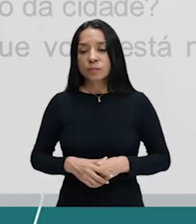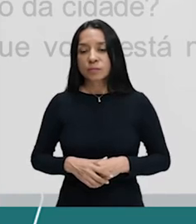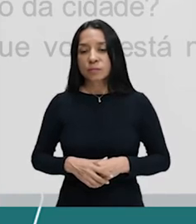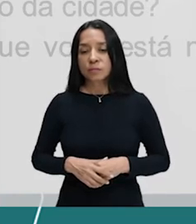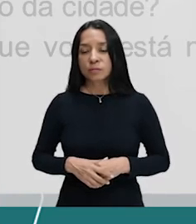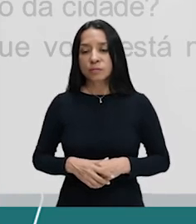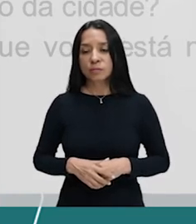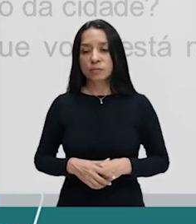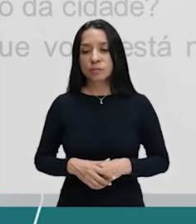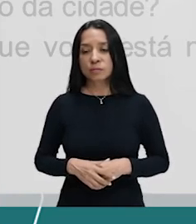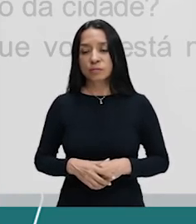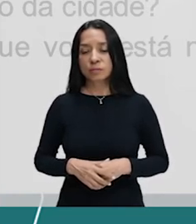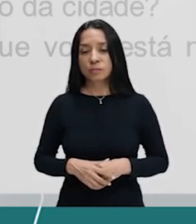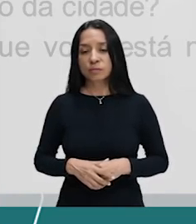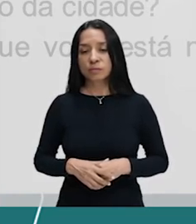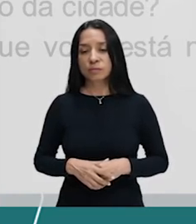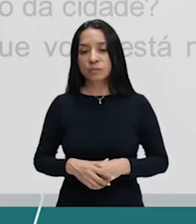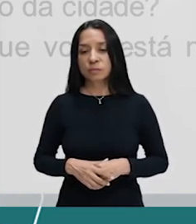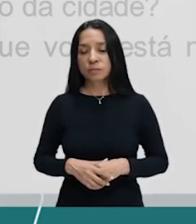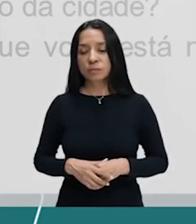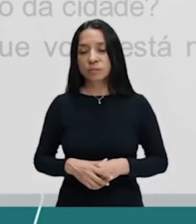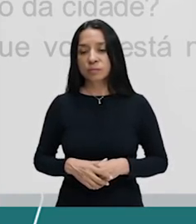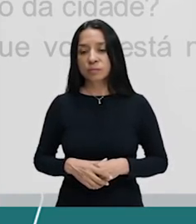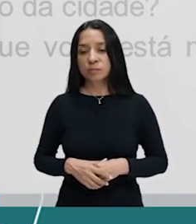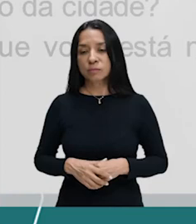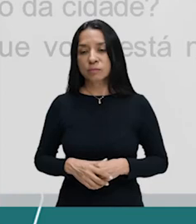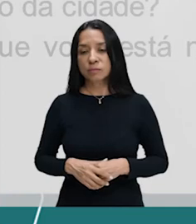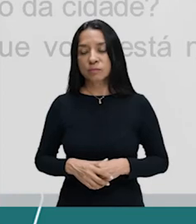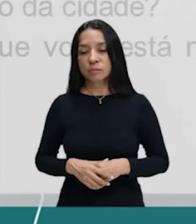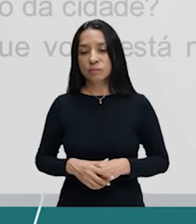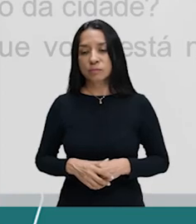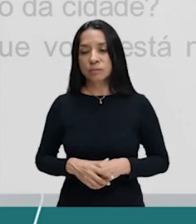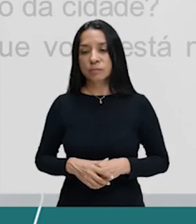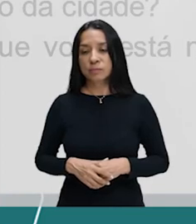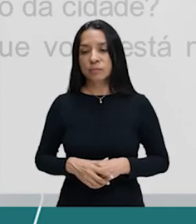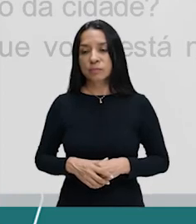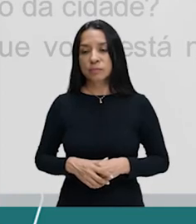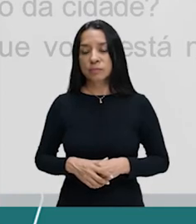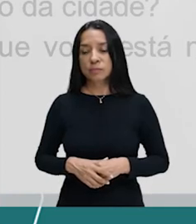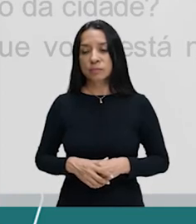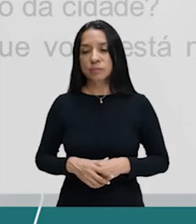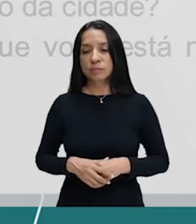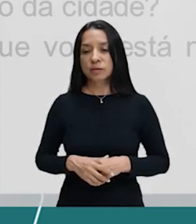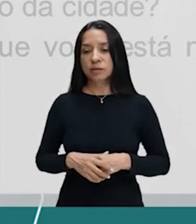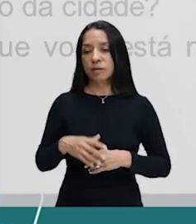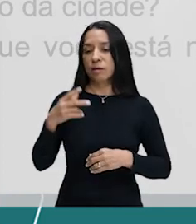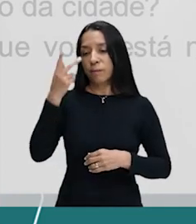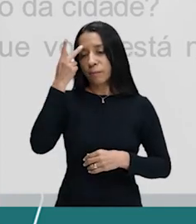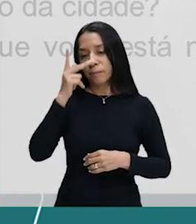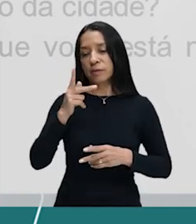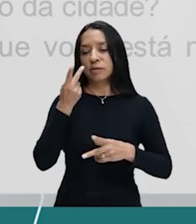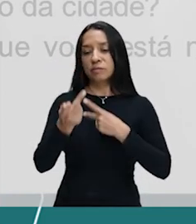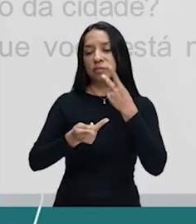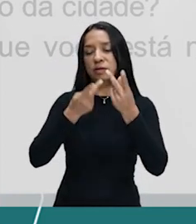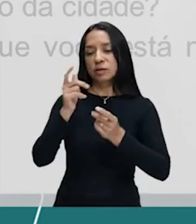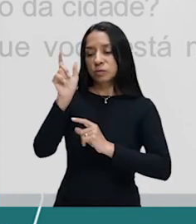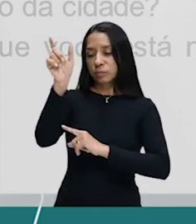pueda estar una persona o cosa. Para falar sobre